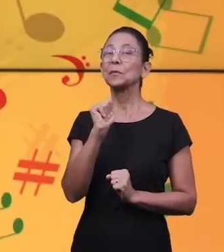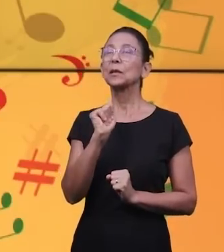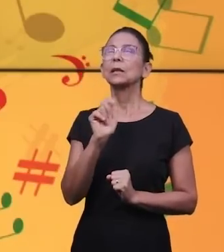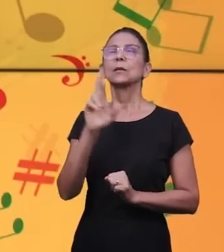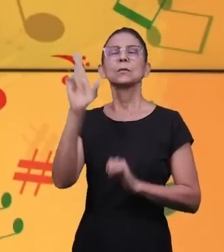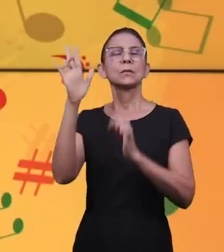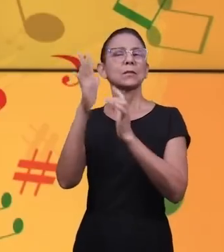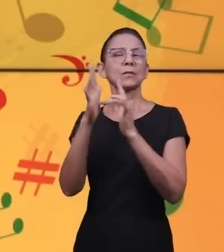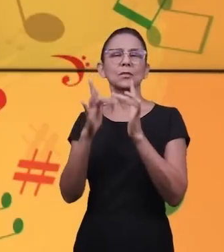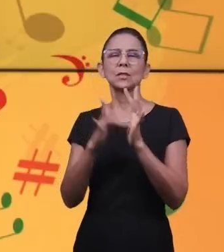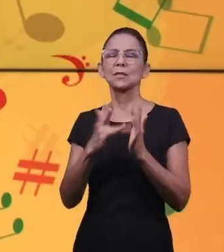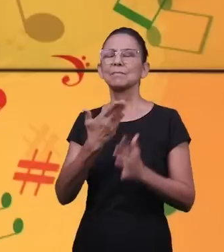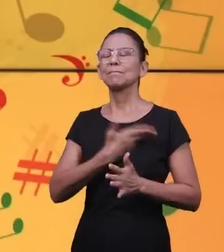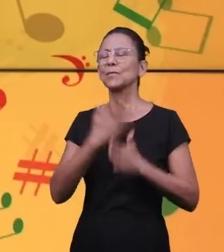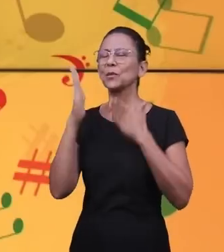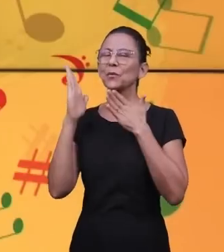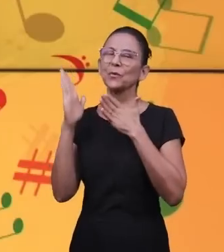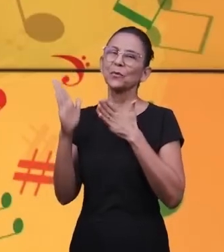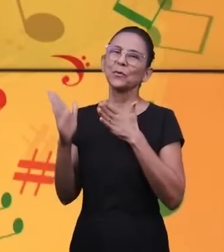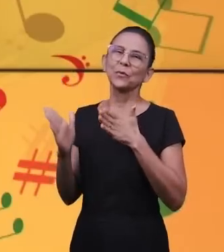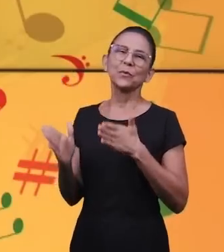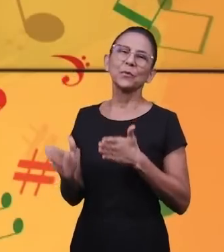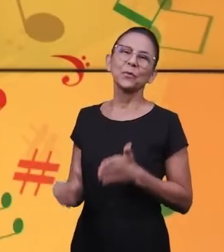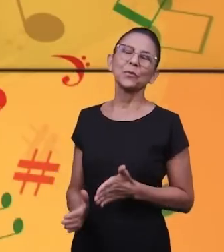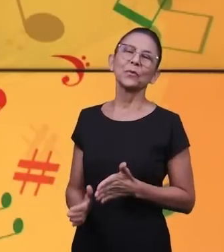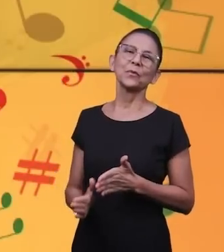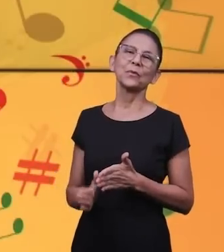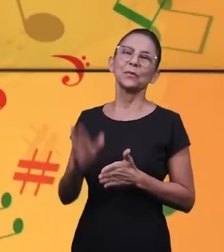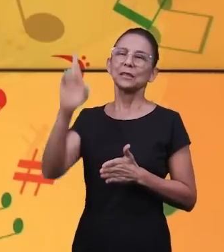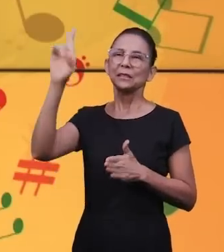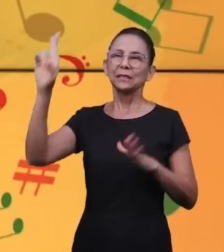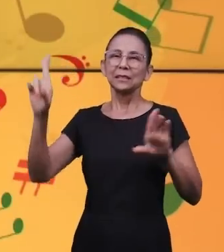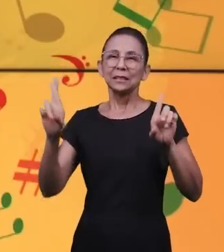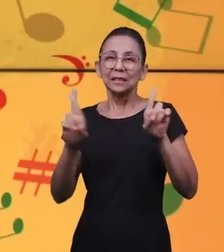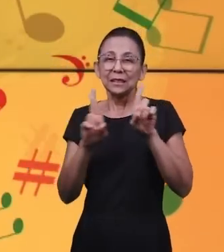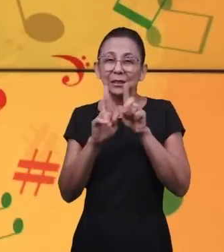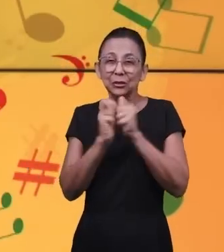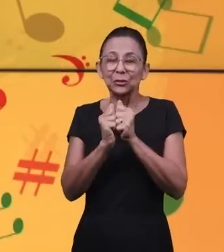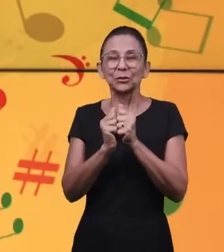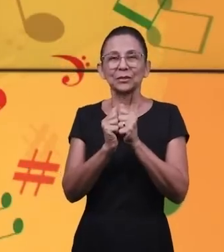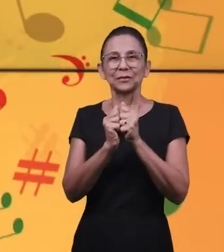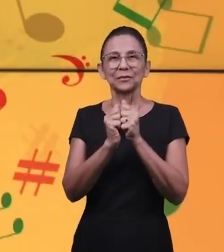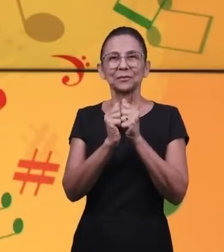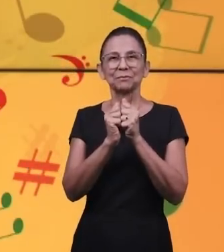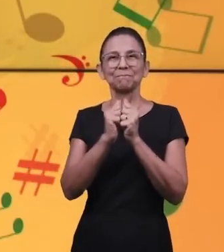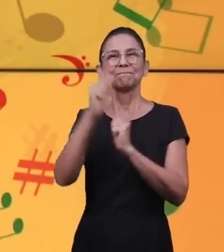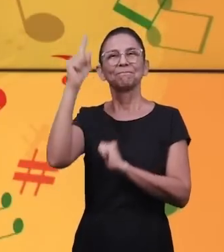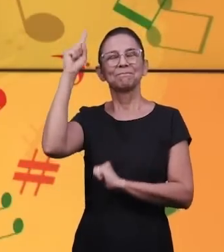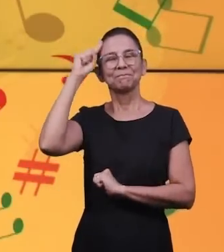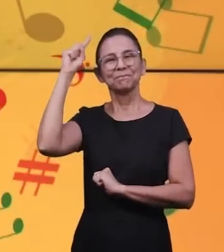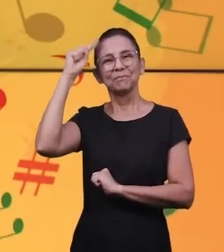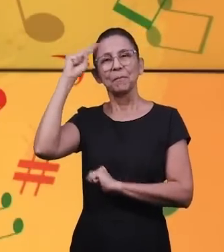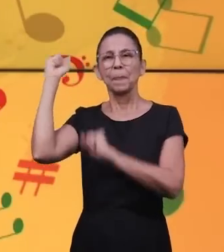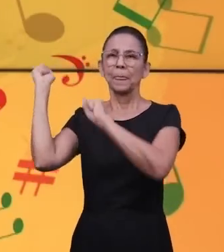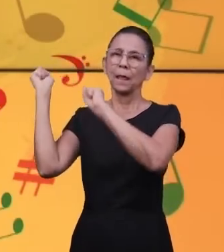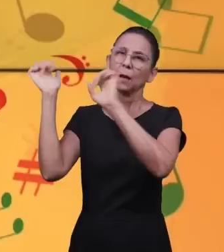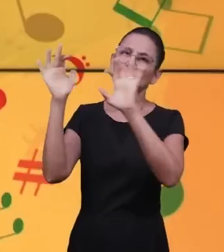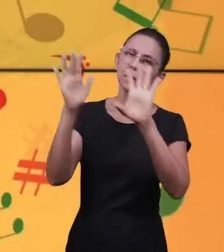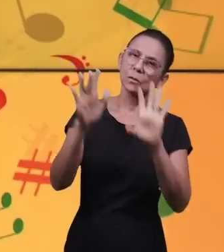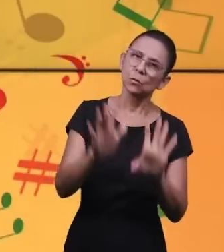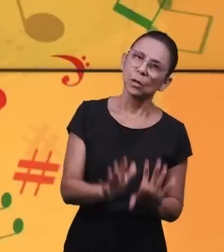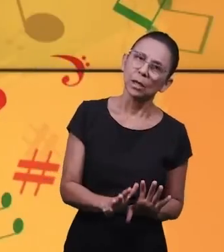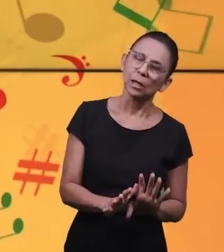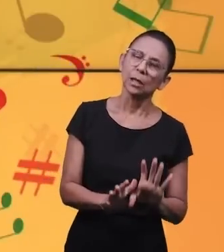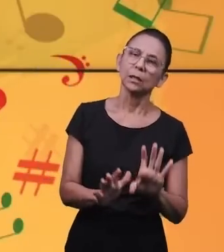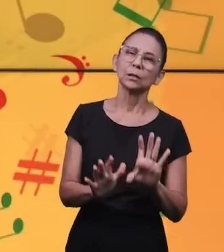Senhor Jesus, nosso fiel amigo, está e ficará conosco todos os dias, nos